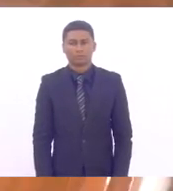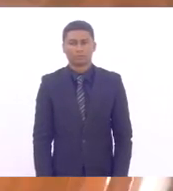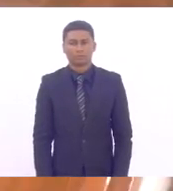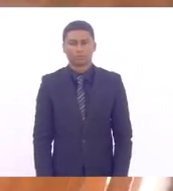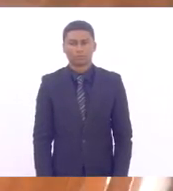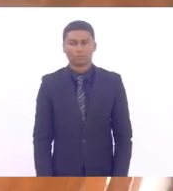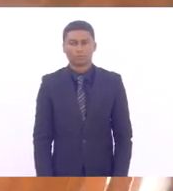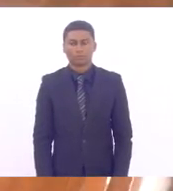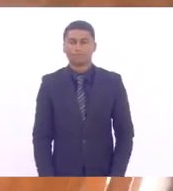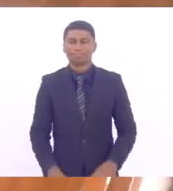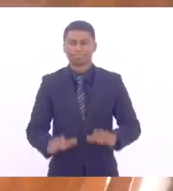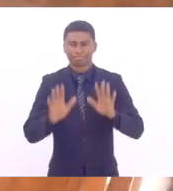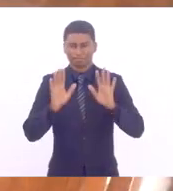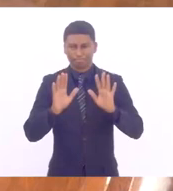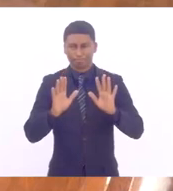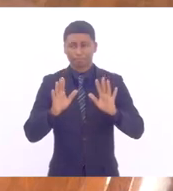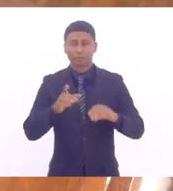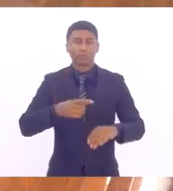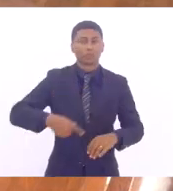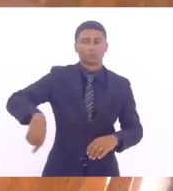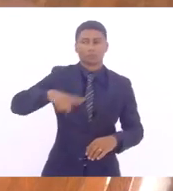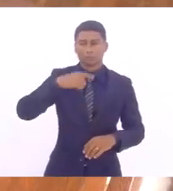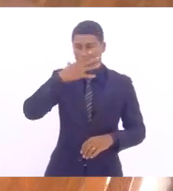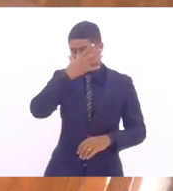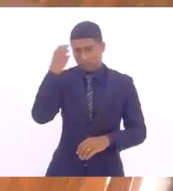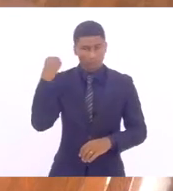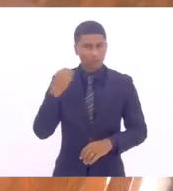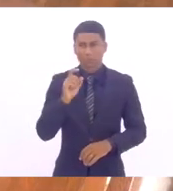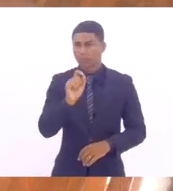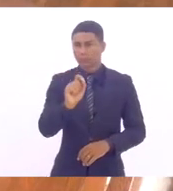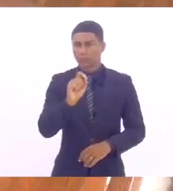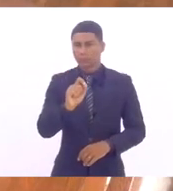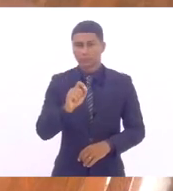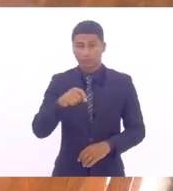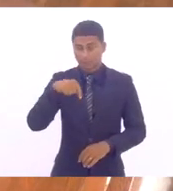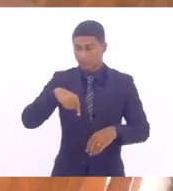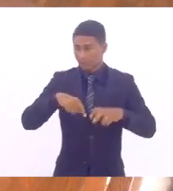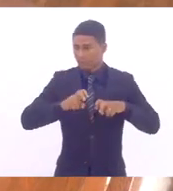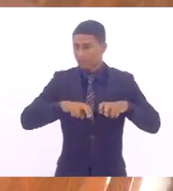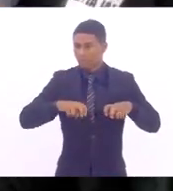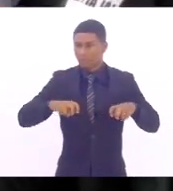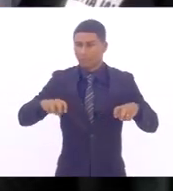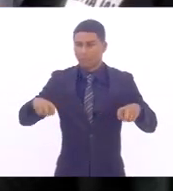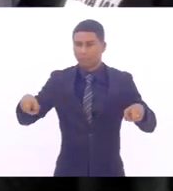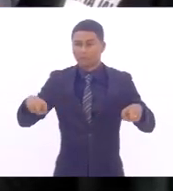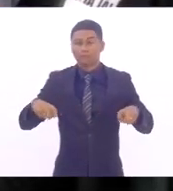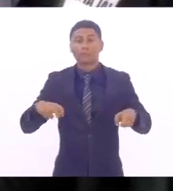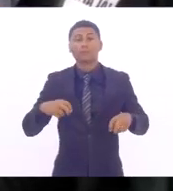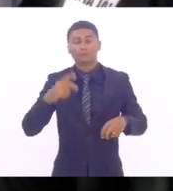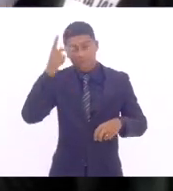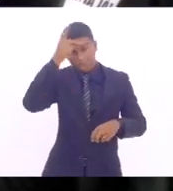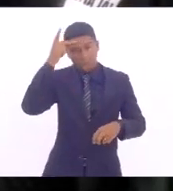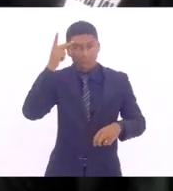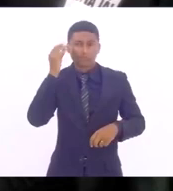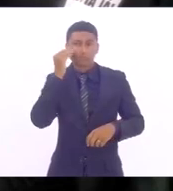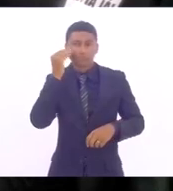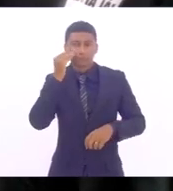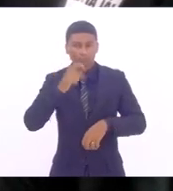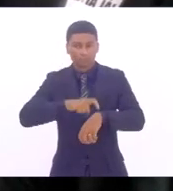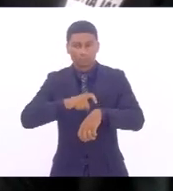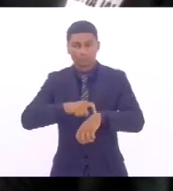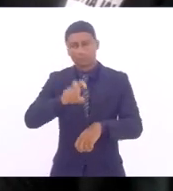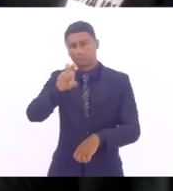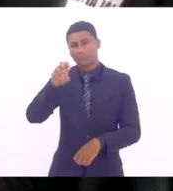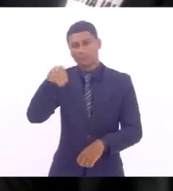Só um ponto aqui, nós esquecemos de dizer, a ideia é que as pessoas da mesa tentem falar em 5 minutos e as do plenário